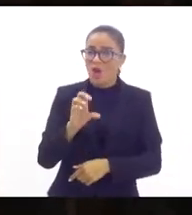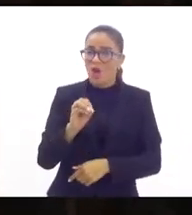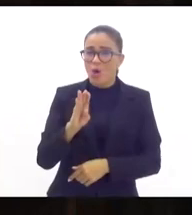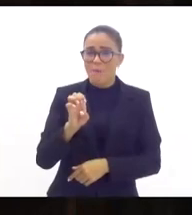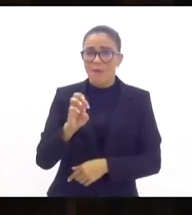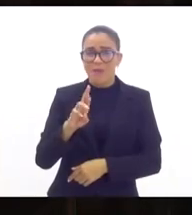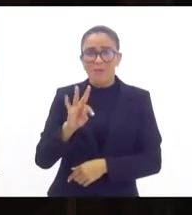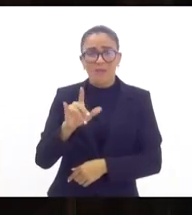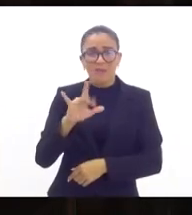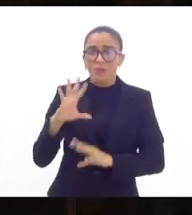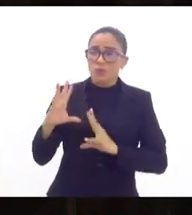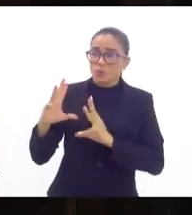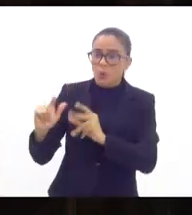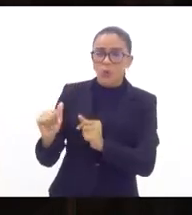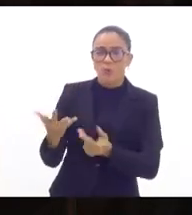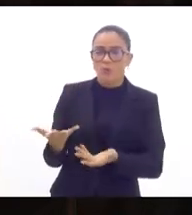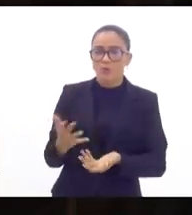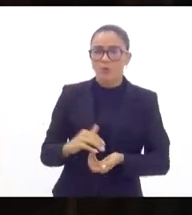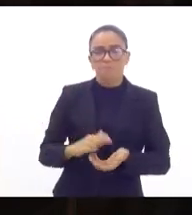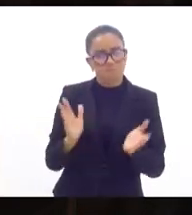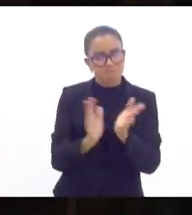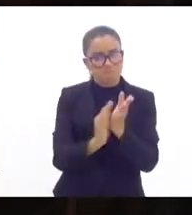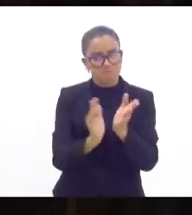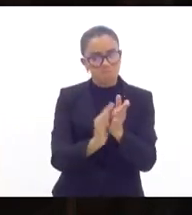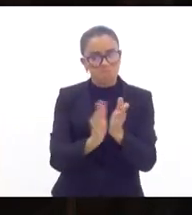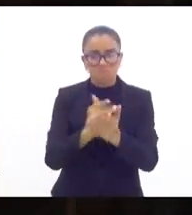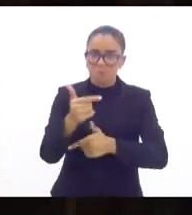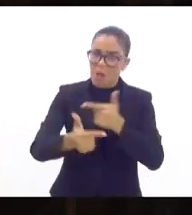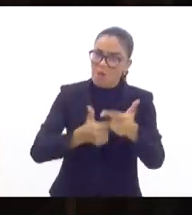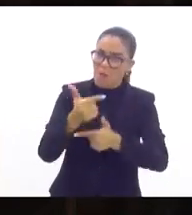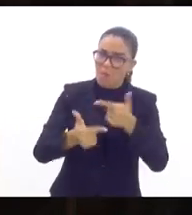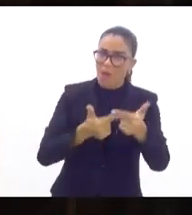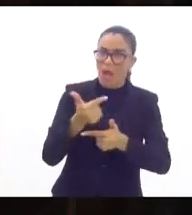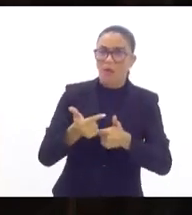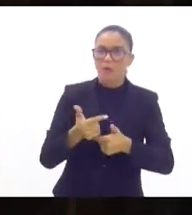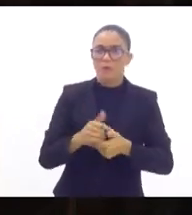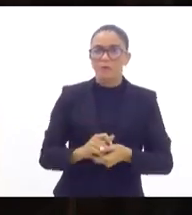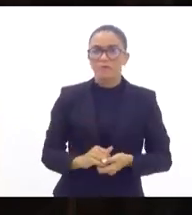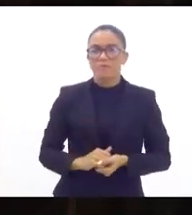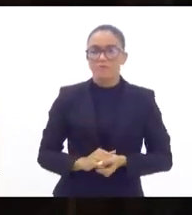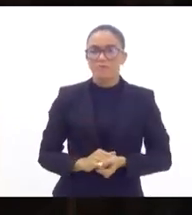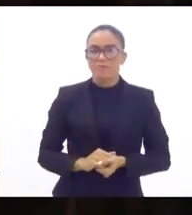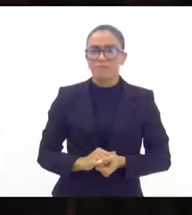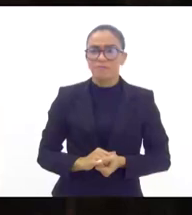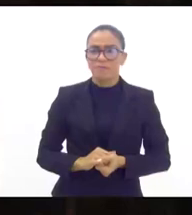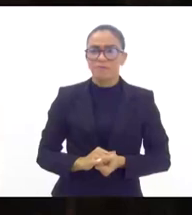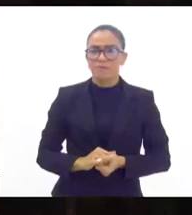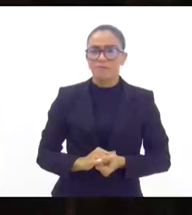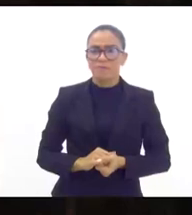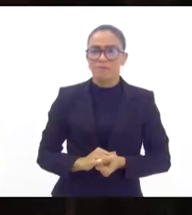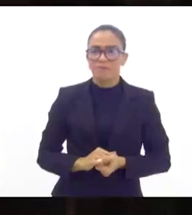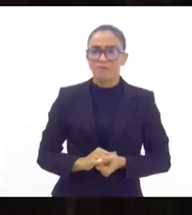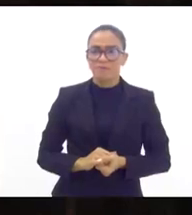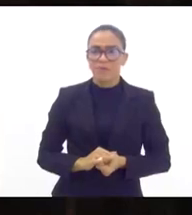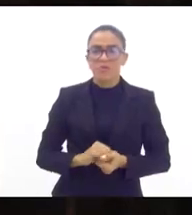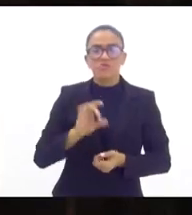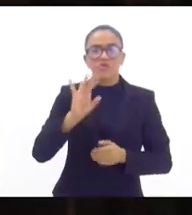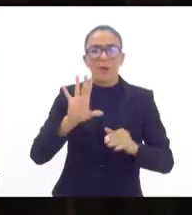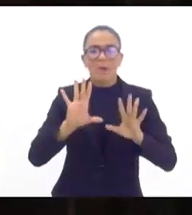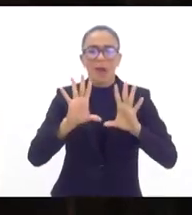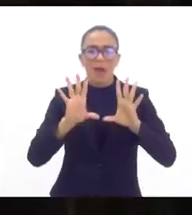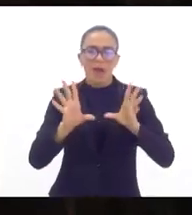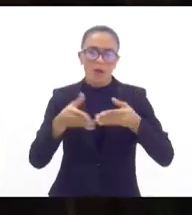comprado E aí parabéns pelo trabalho Roberto Então assim é complicado e só para concluir